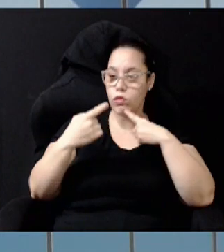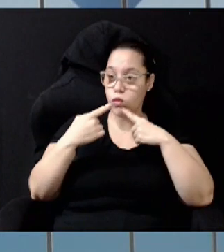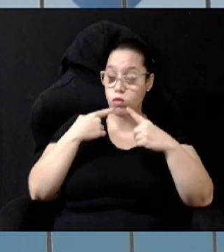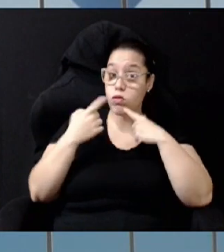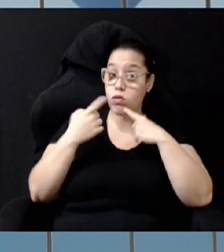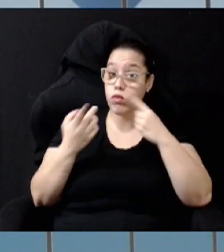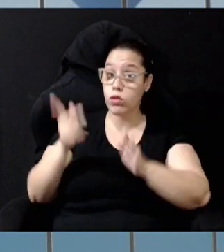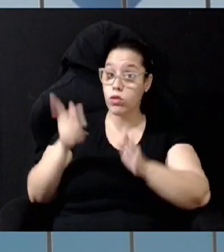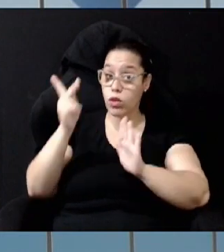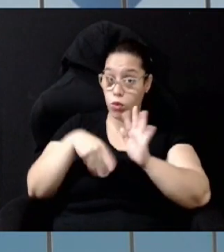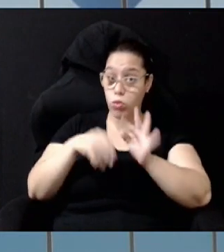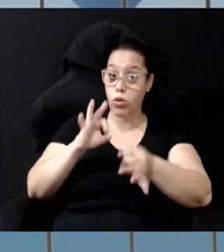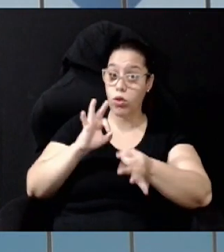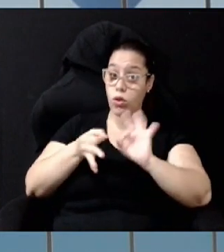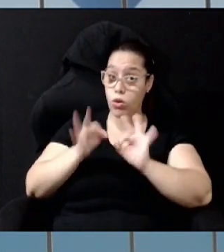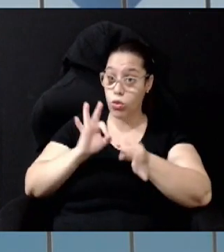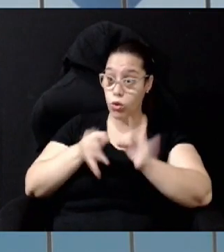judiciário,